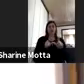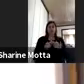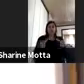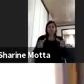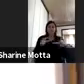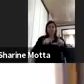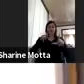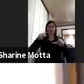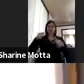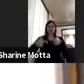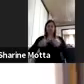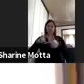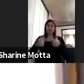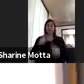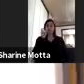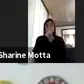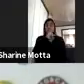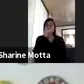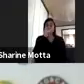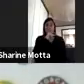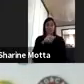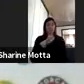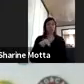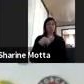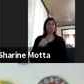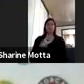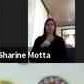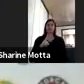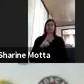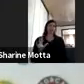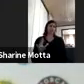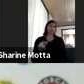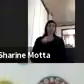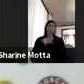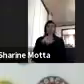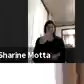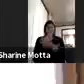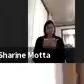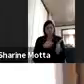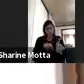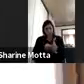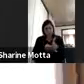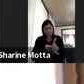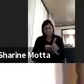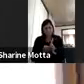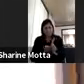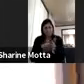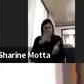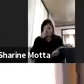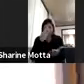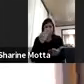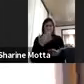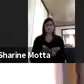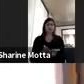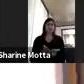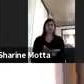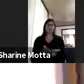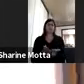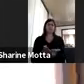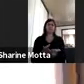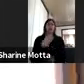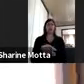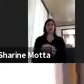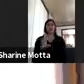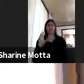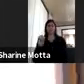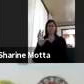consequências do que vocês fizeram. Porque se vocês estudaram e caíram nessa cantilena, aí Freud explica,